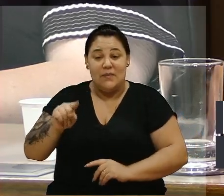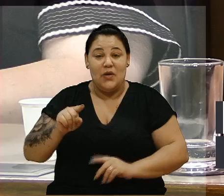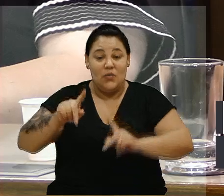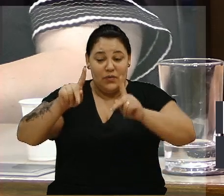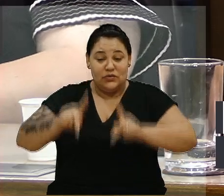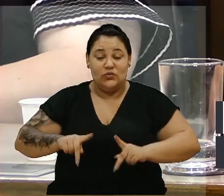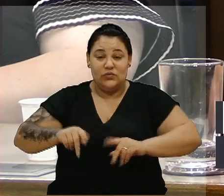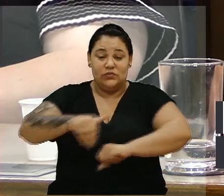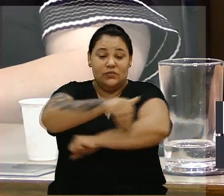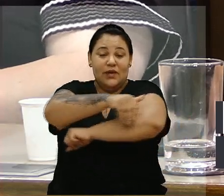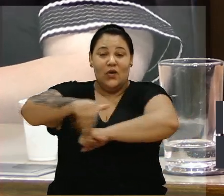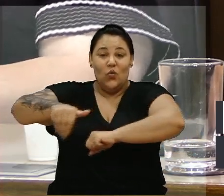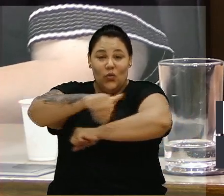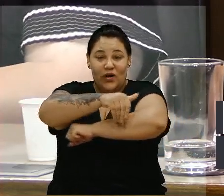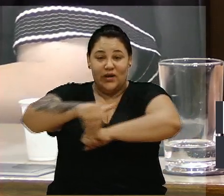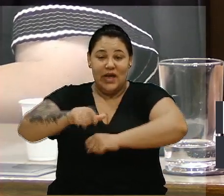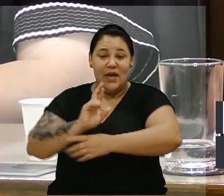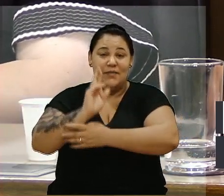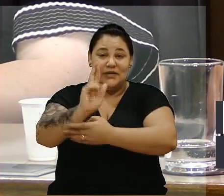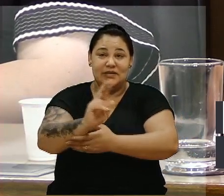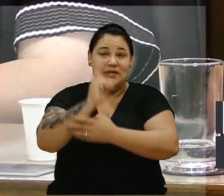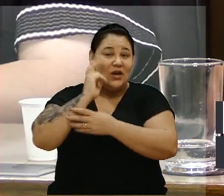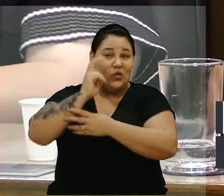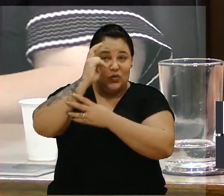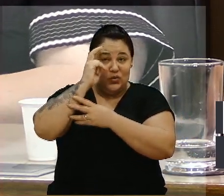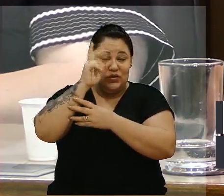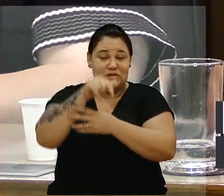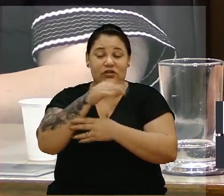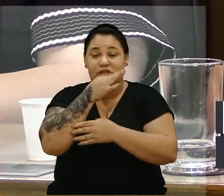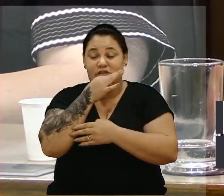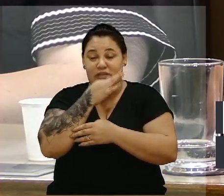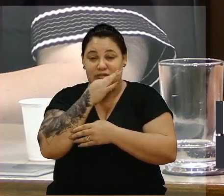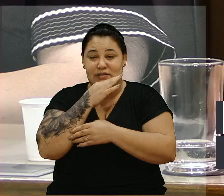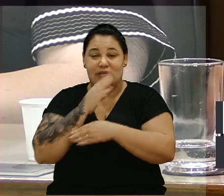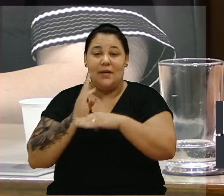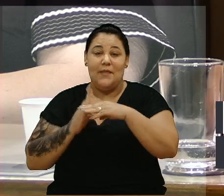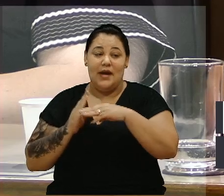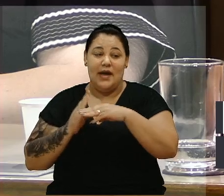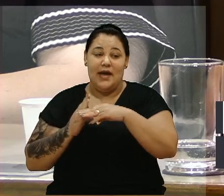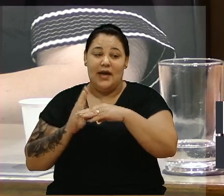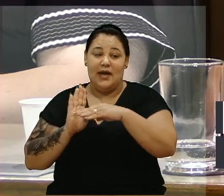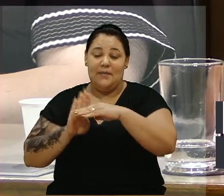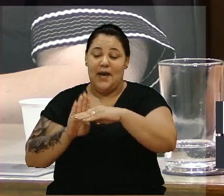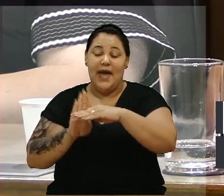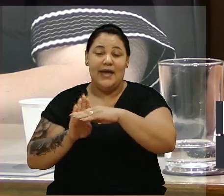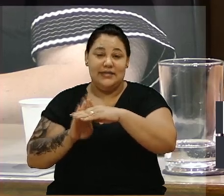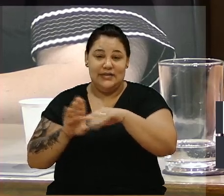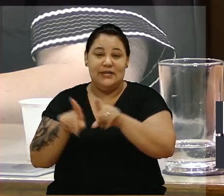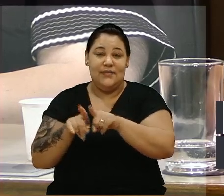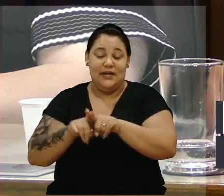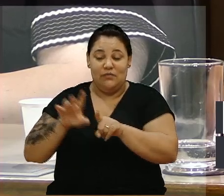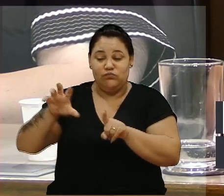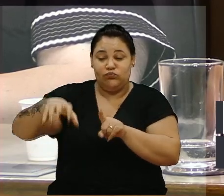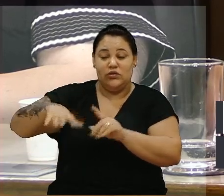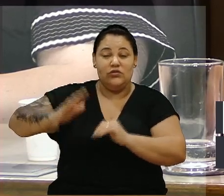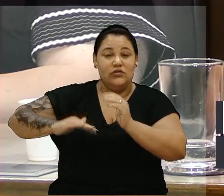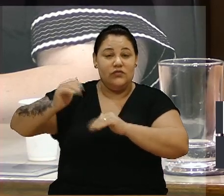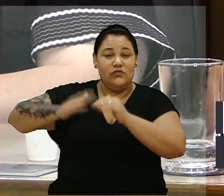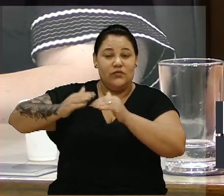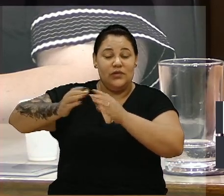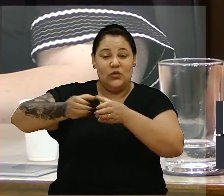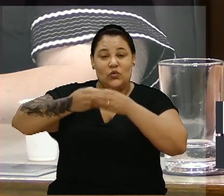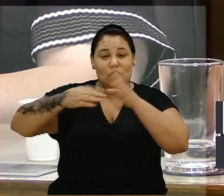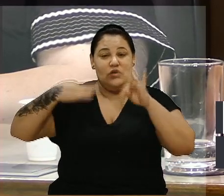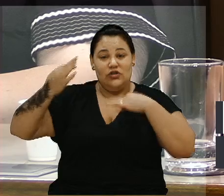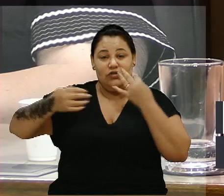rua, que representa a cultura de Caxias, que é a Maesa. Ali vai ser um grande polo também de desenvolvimento turístico e econômico de Caxias.